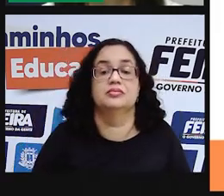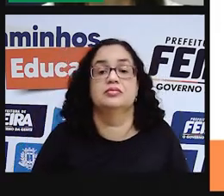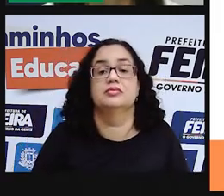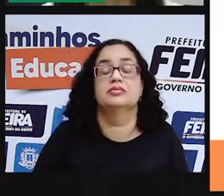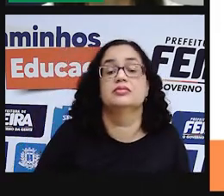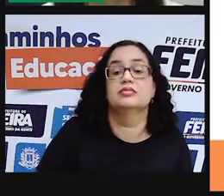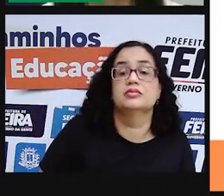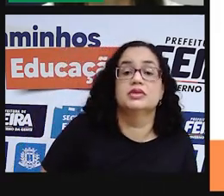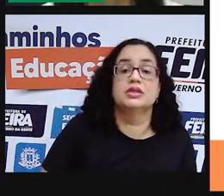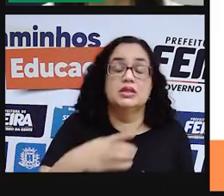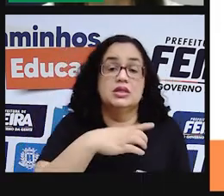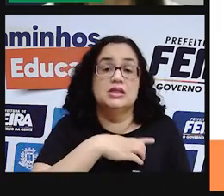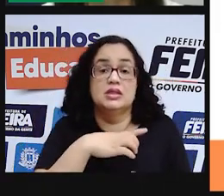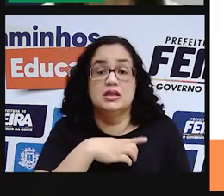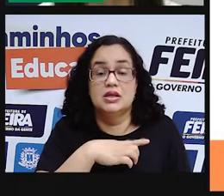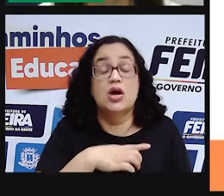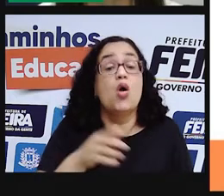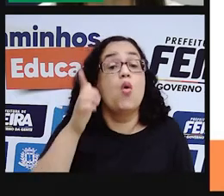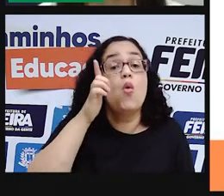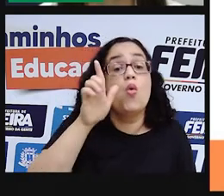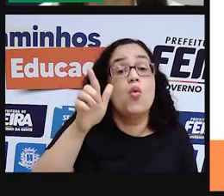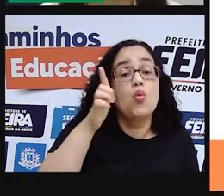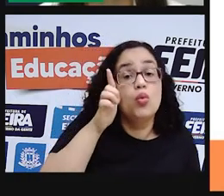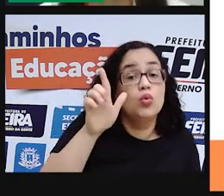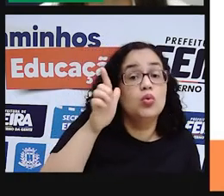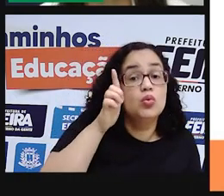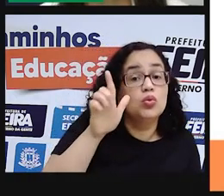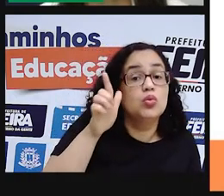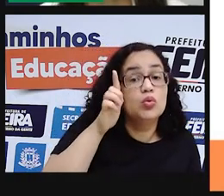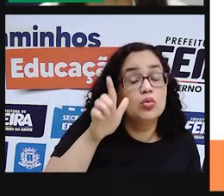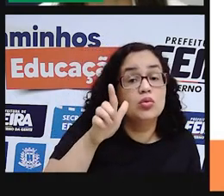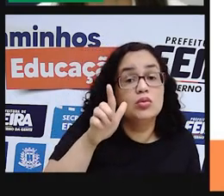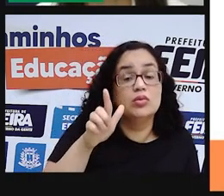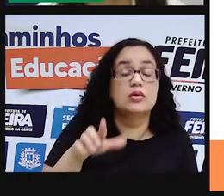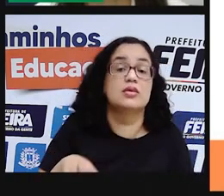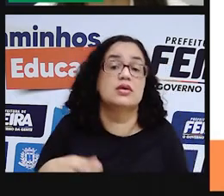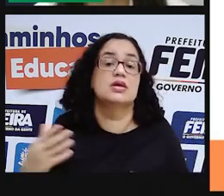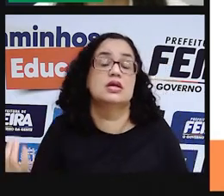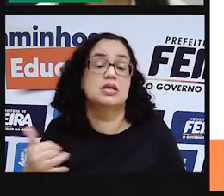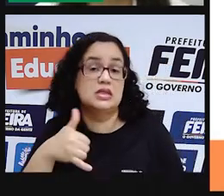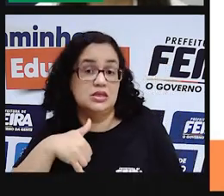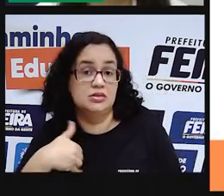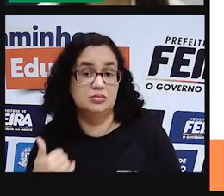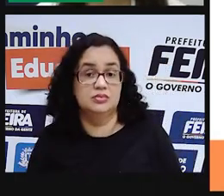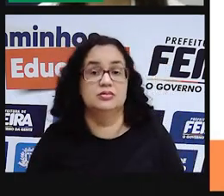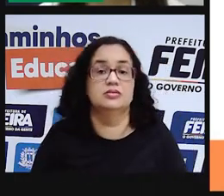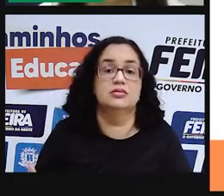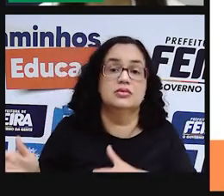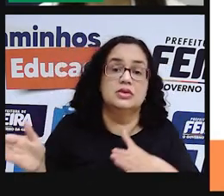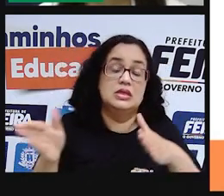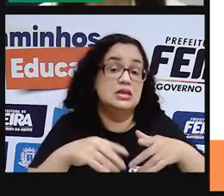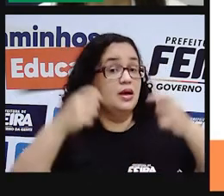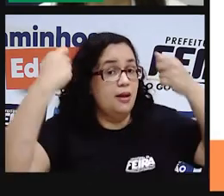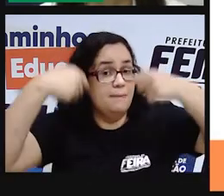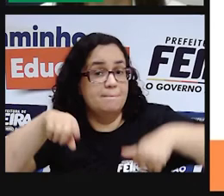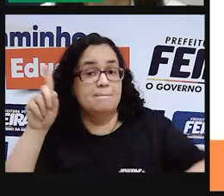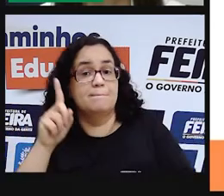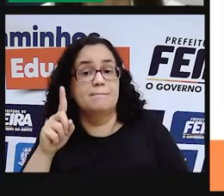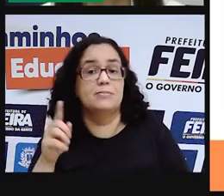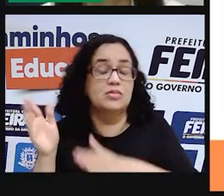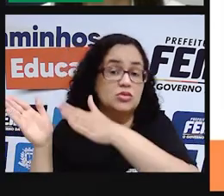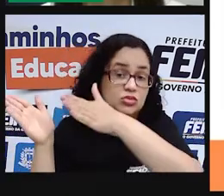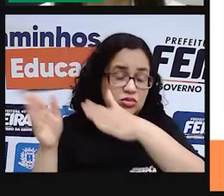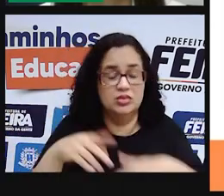mesmos elementos nas entrelinhas conseguem fazer com que os terríveis momentos didáticos, sempre desnecessários, percam